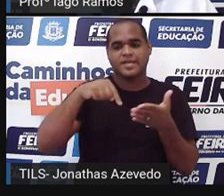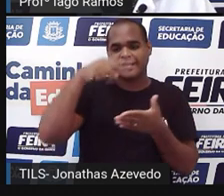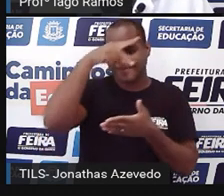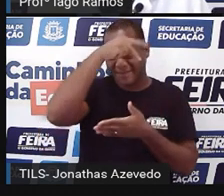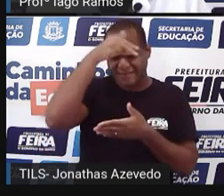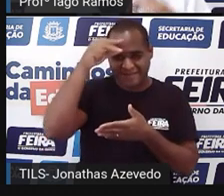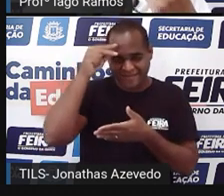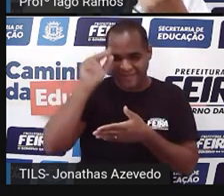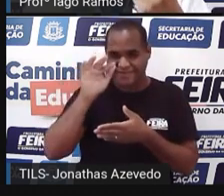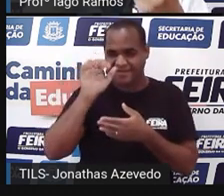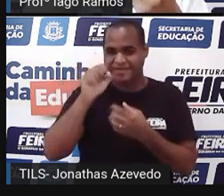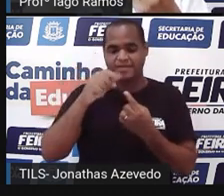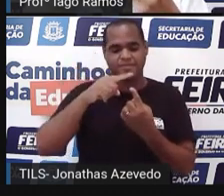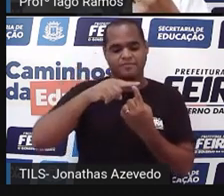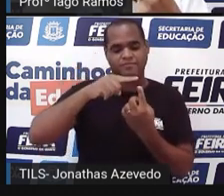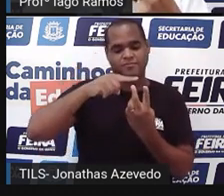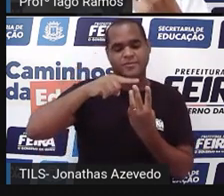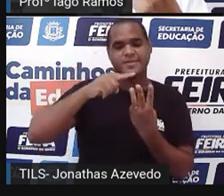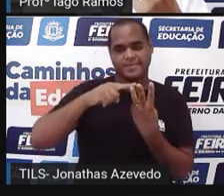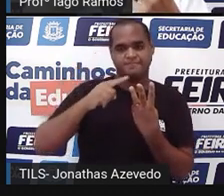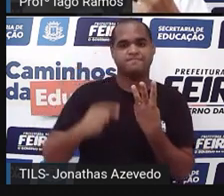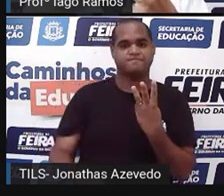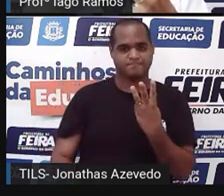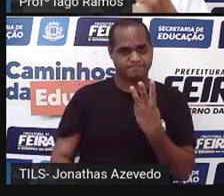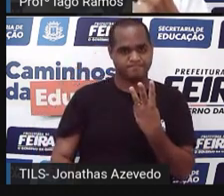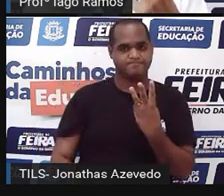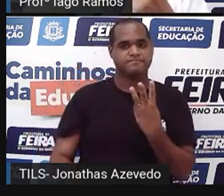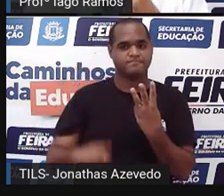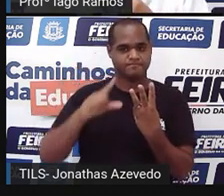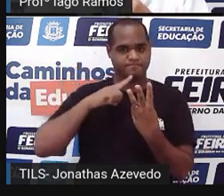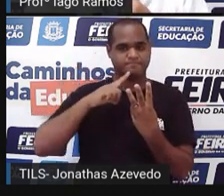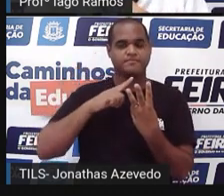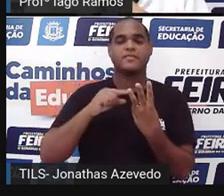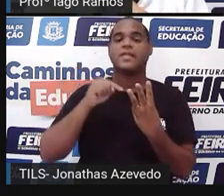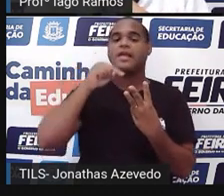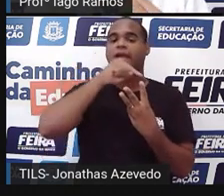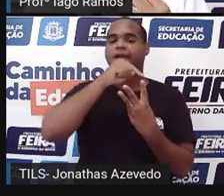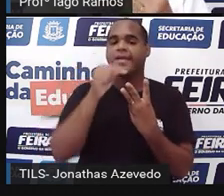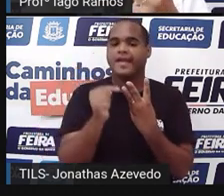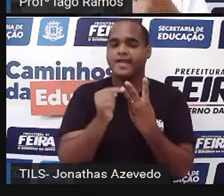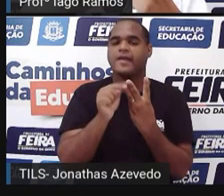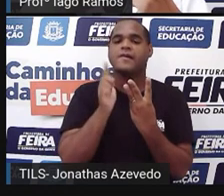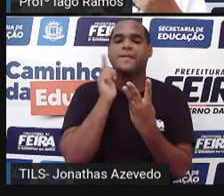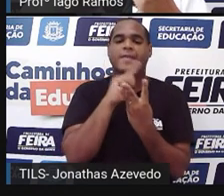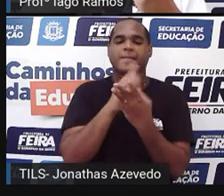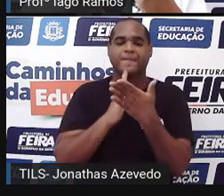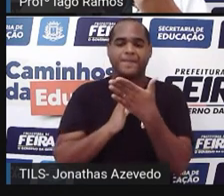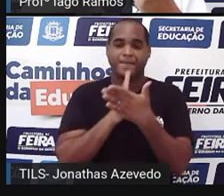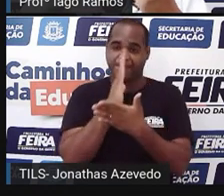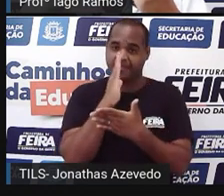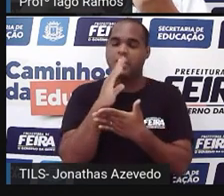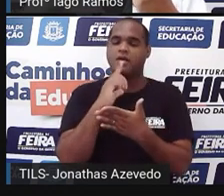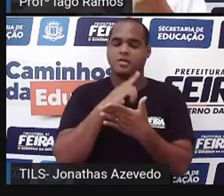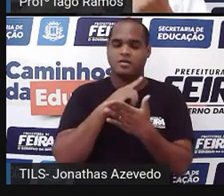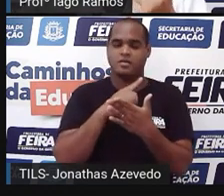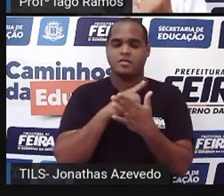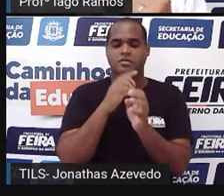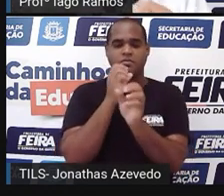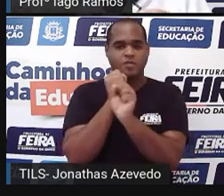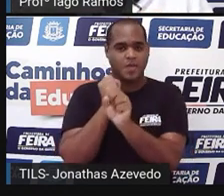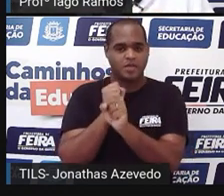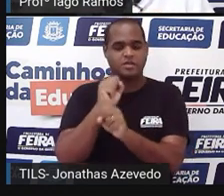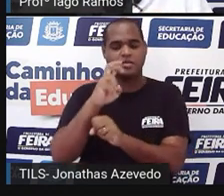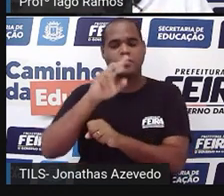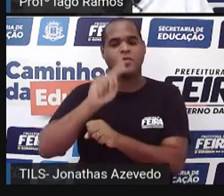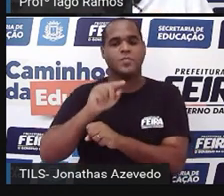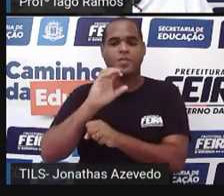de Ensino a gente tem três unidades né e é provado em cada unidade tem que ser